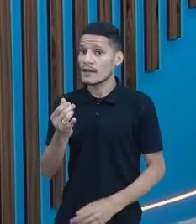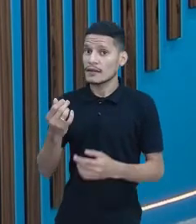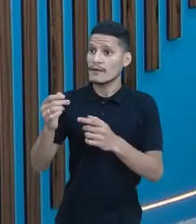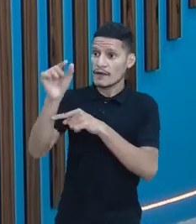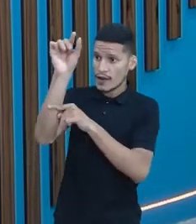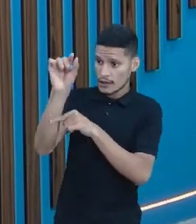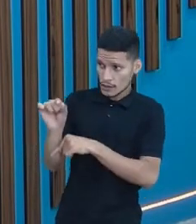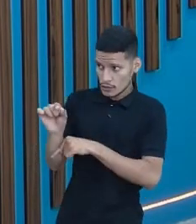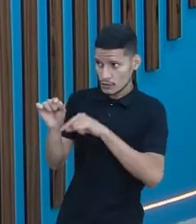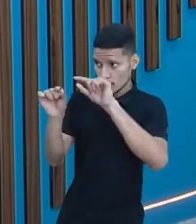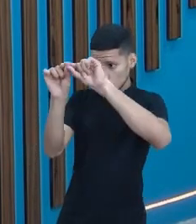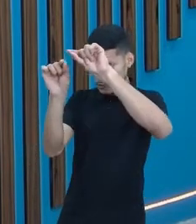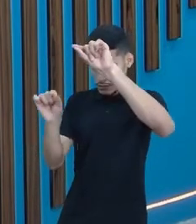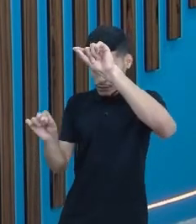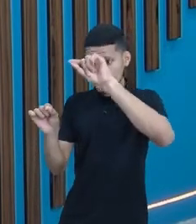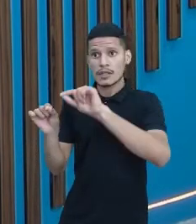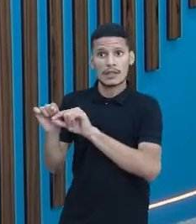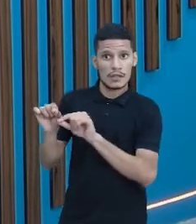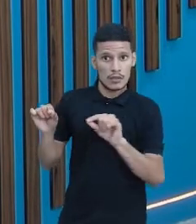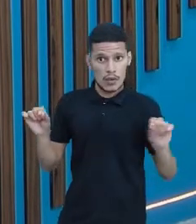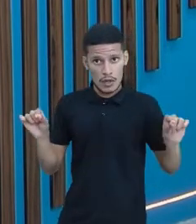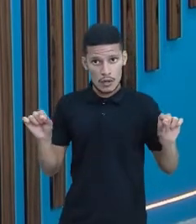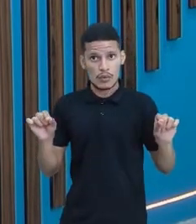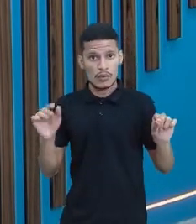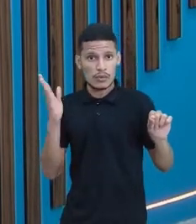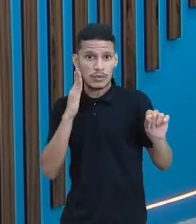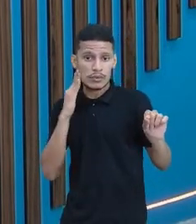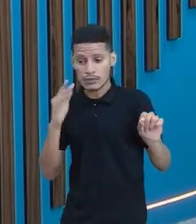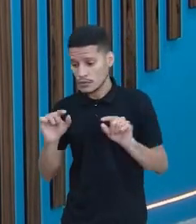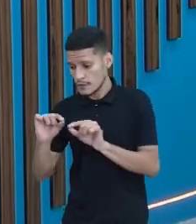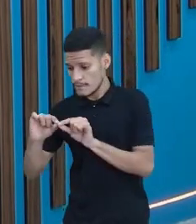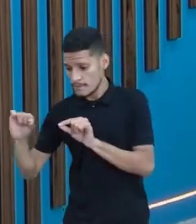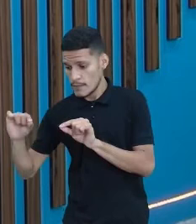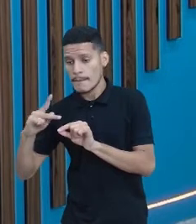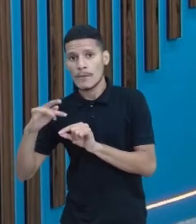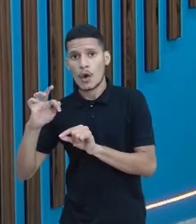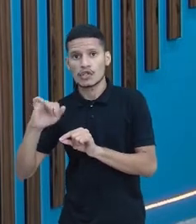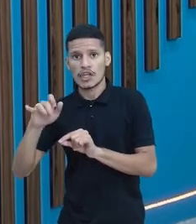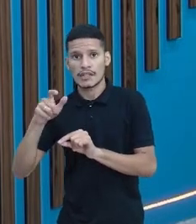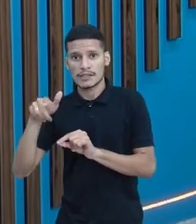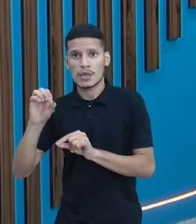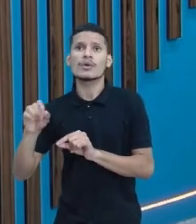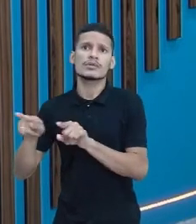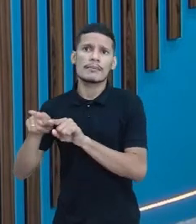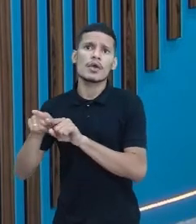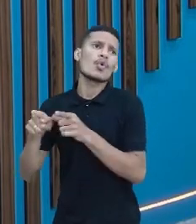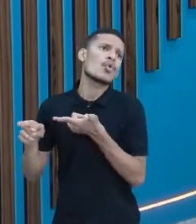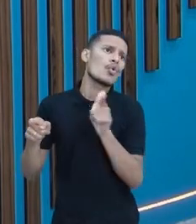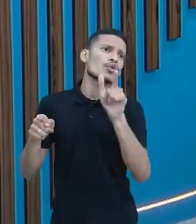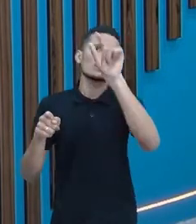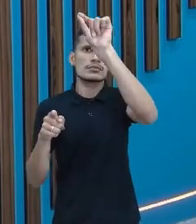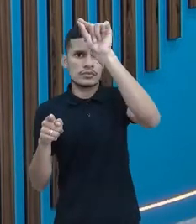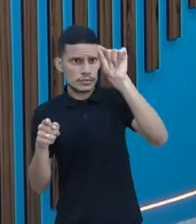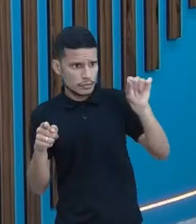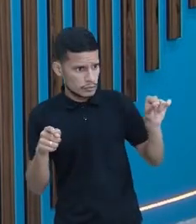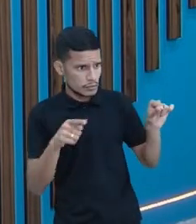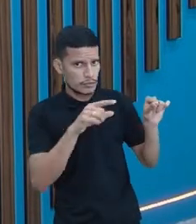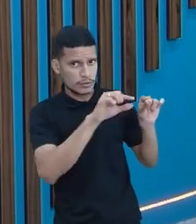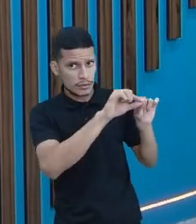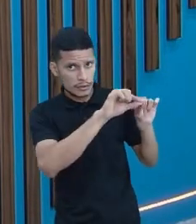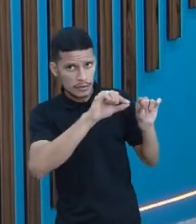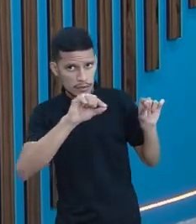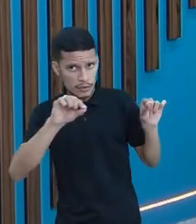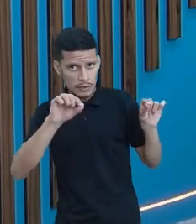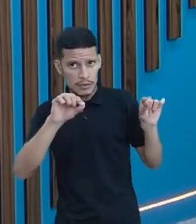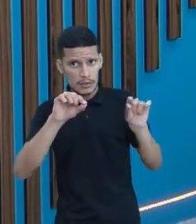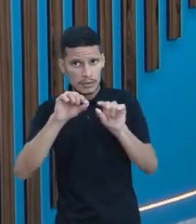ao quadrado é igual à hipotenusa vezes a sua projeção, como eu estou falando do outro também, né? O cateto ao quadrado é